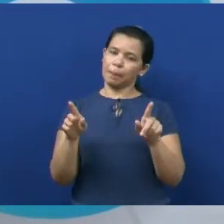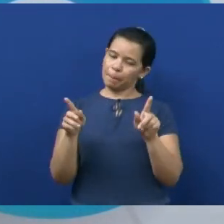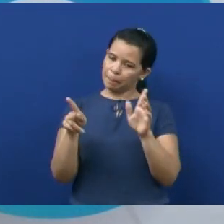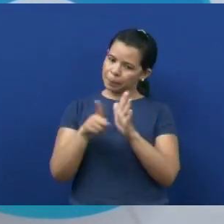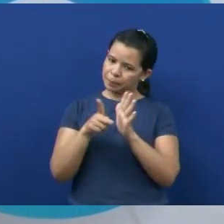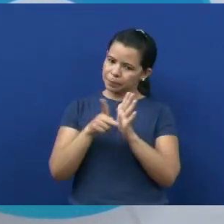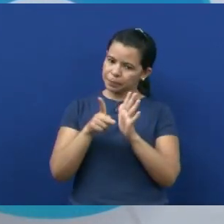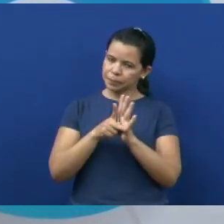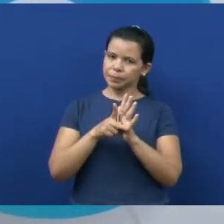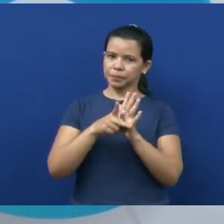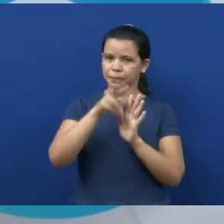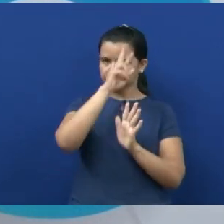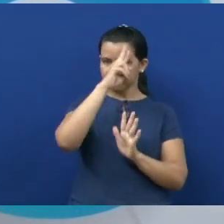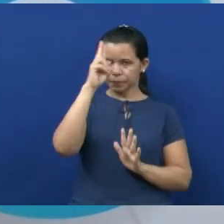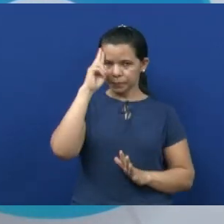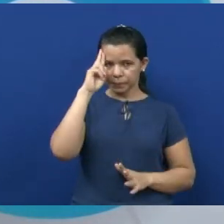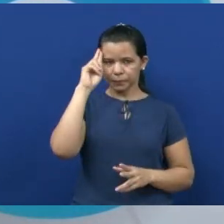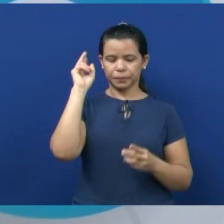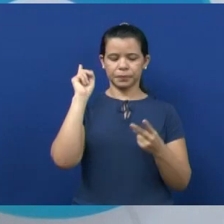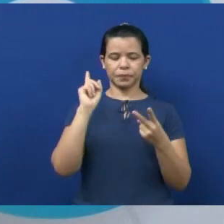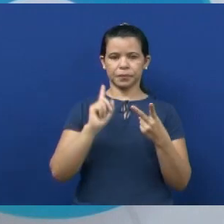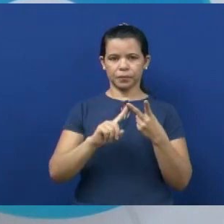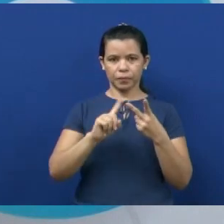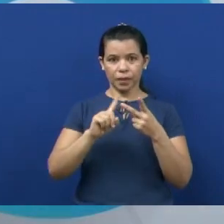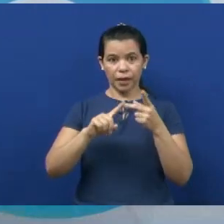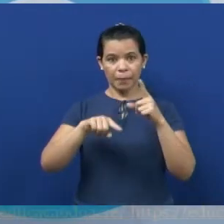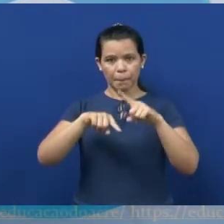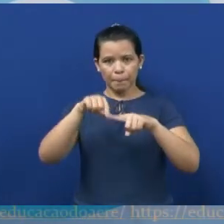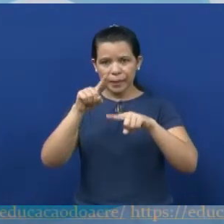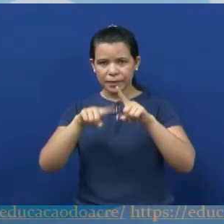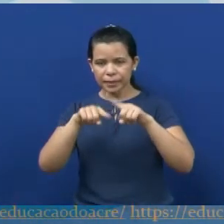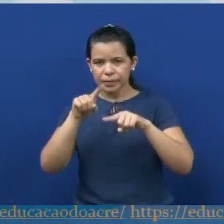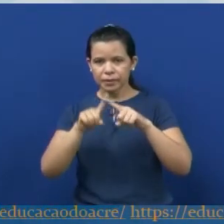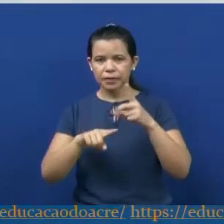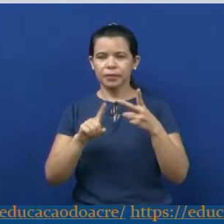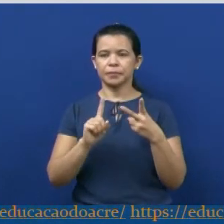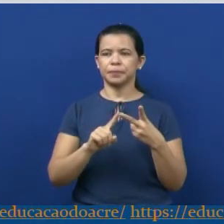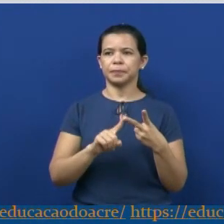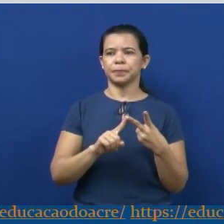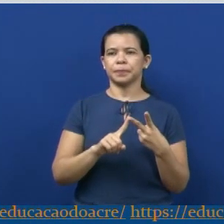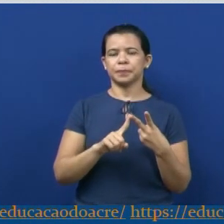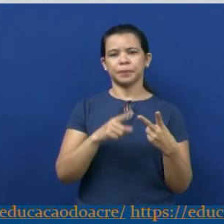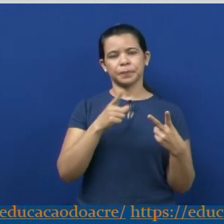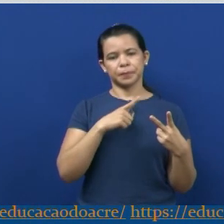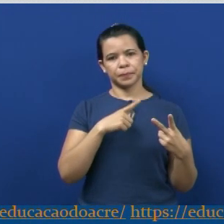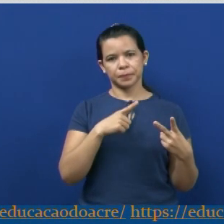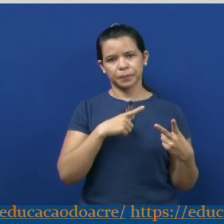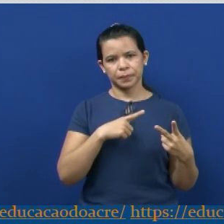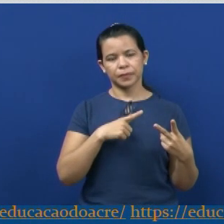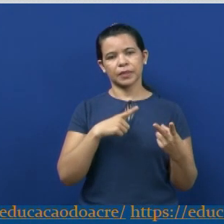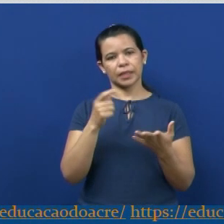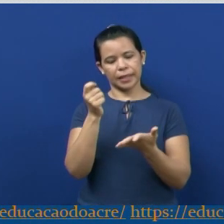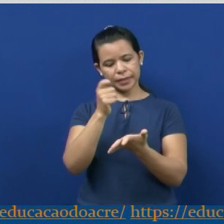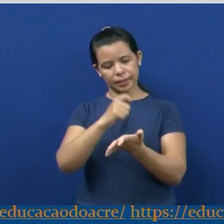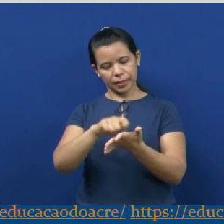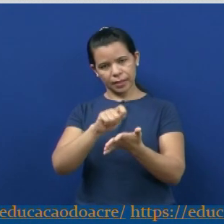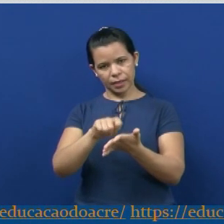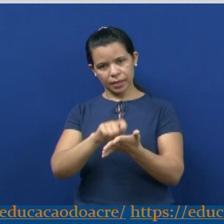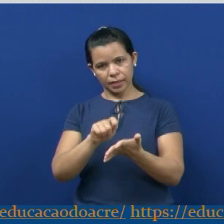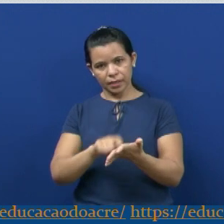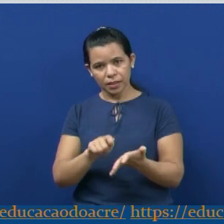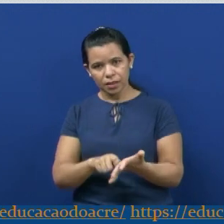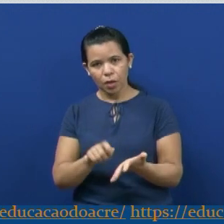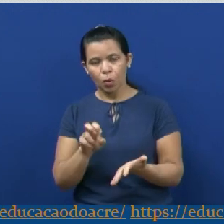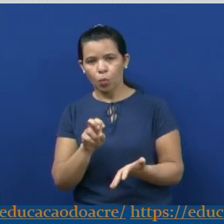históricas. E dentro das fontes materiais históricas, nós temos o quê? Nós temos as fontes escritas e as